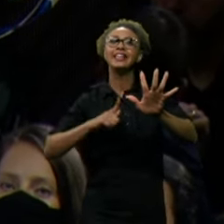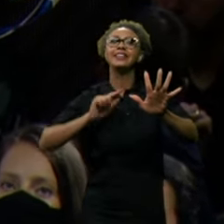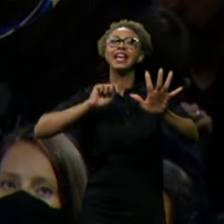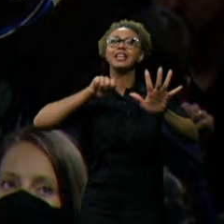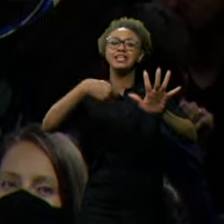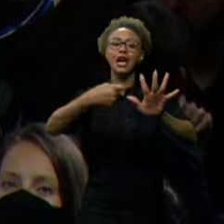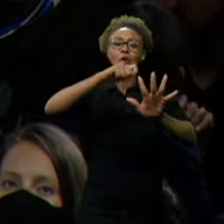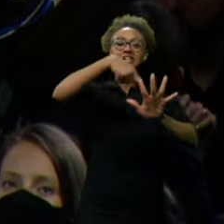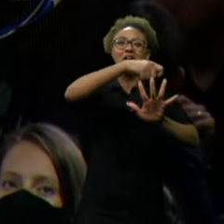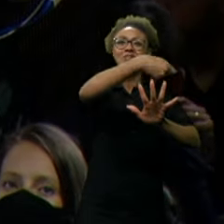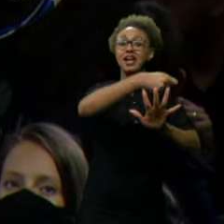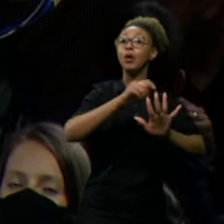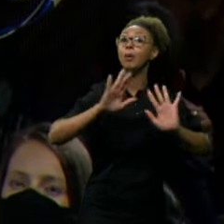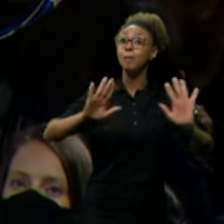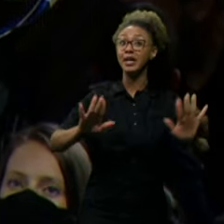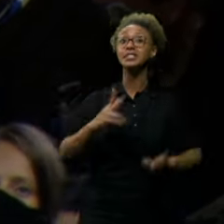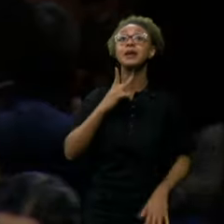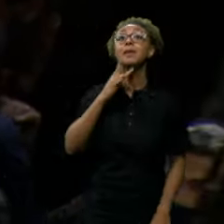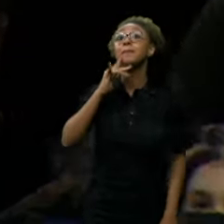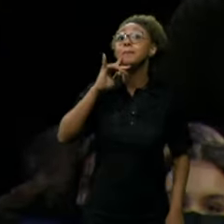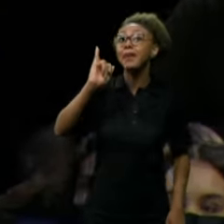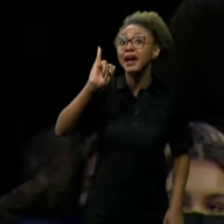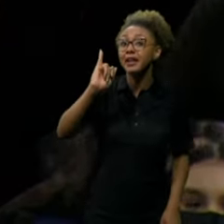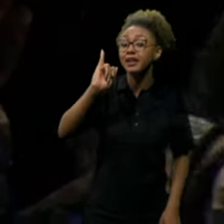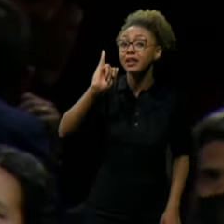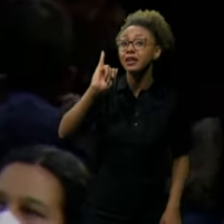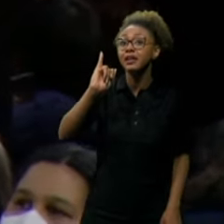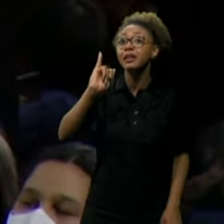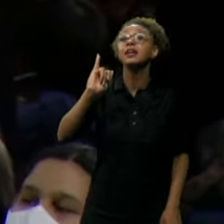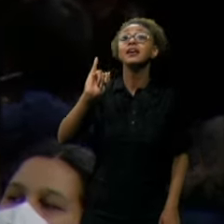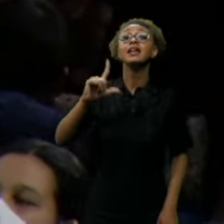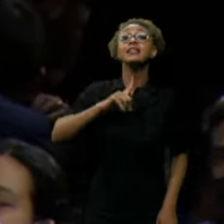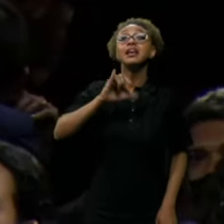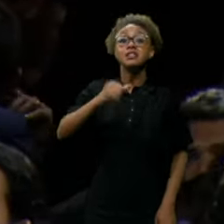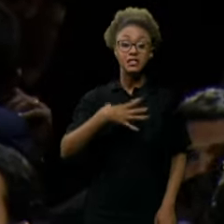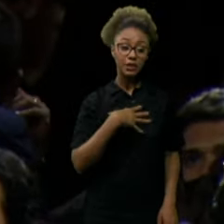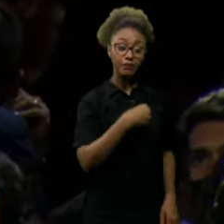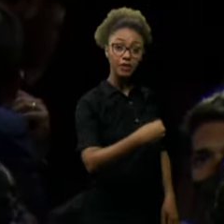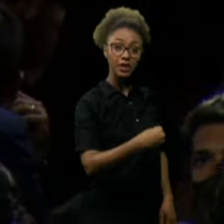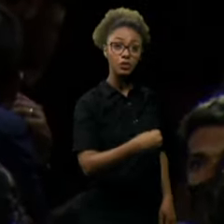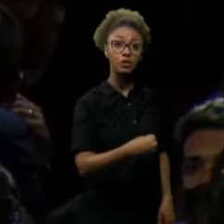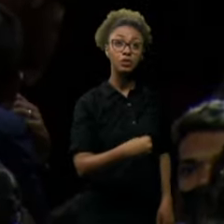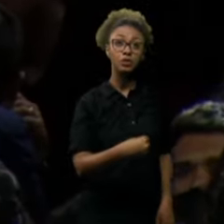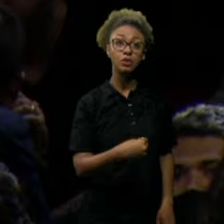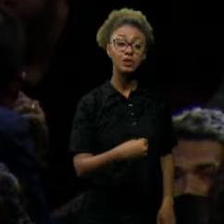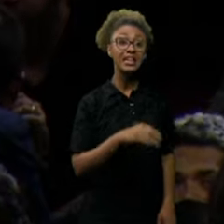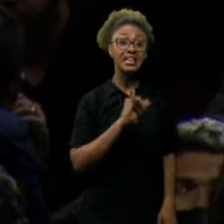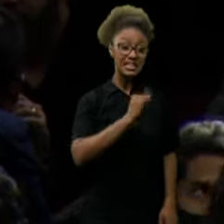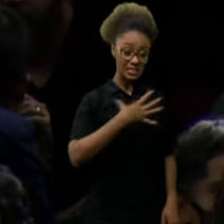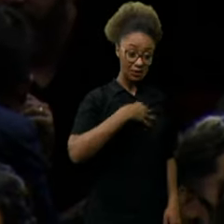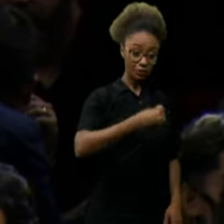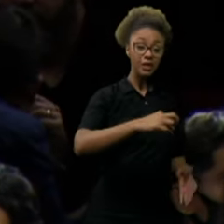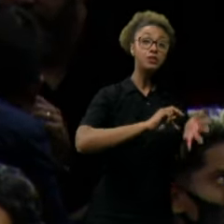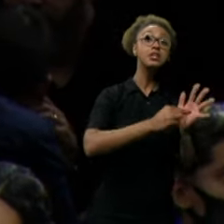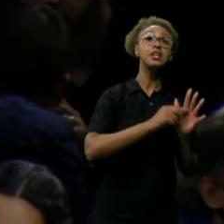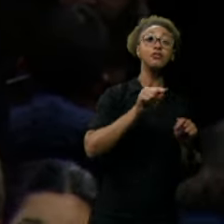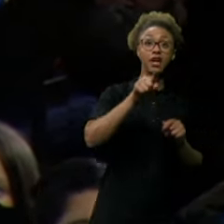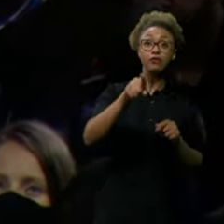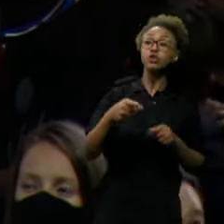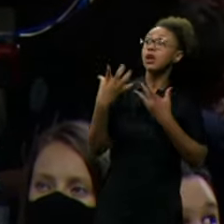criador de todo pai ele só é dois filhos e segundo João só espelho quem o reconhece